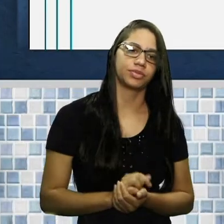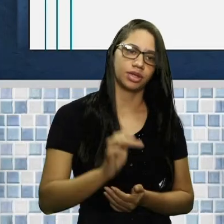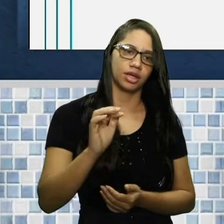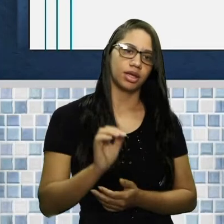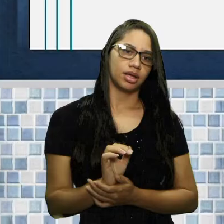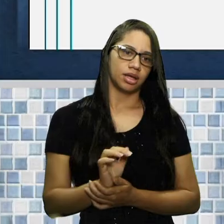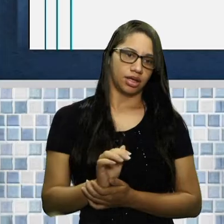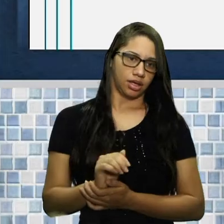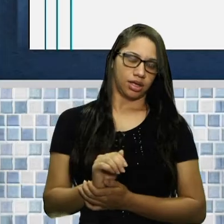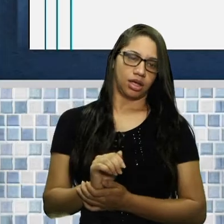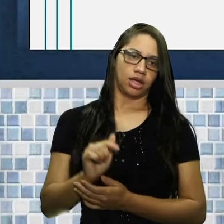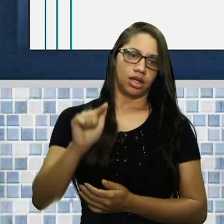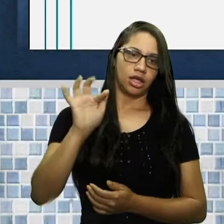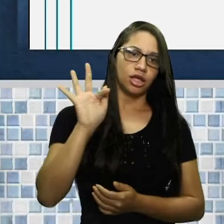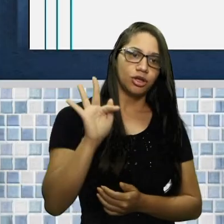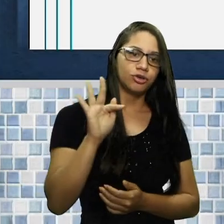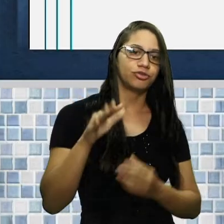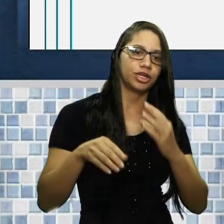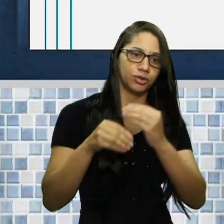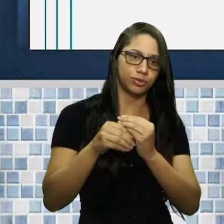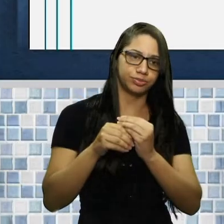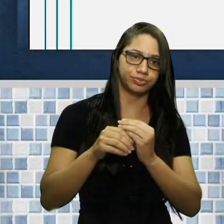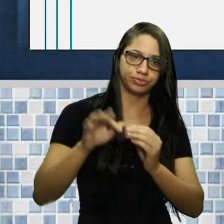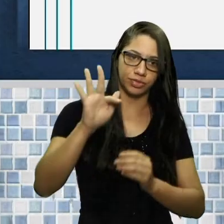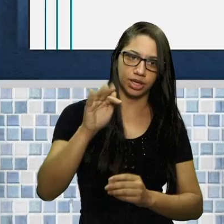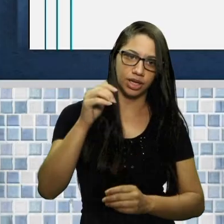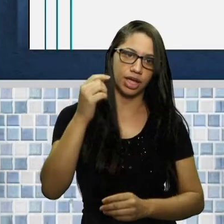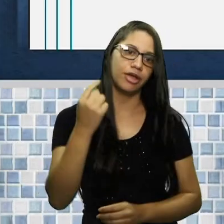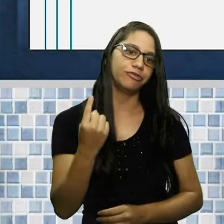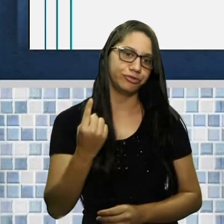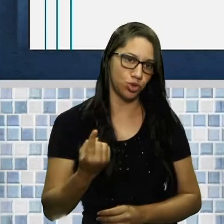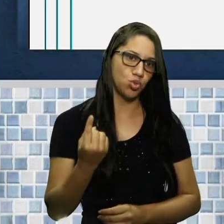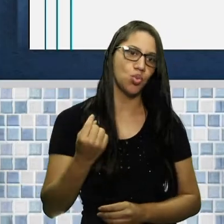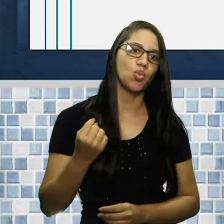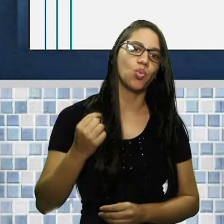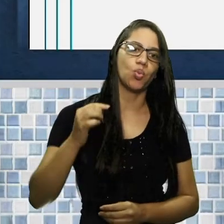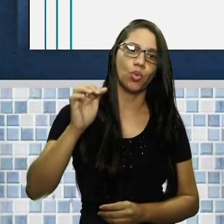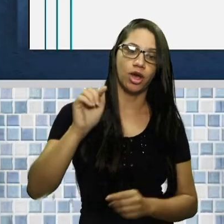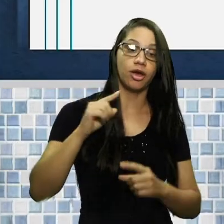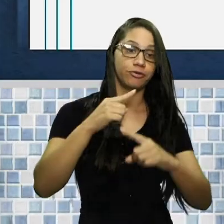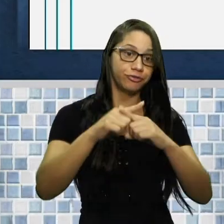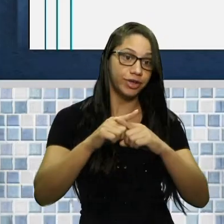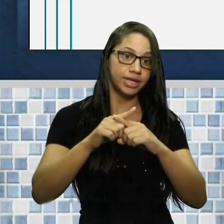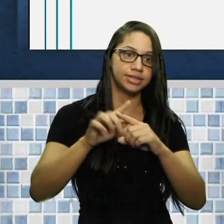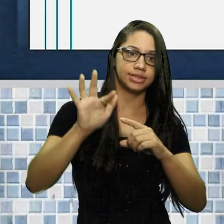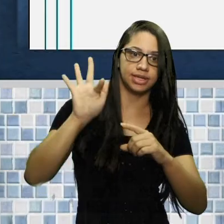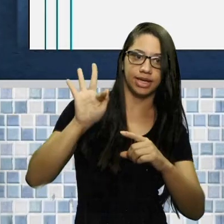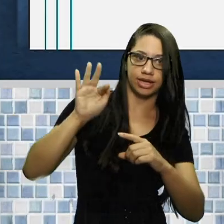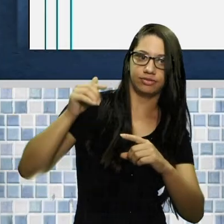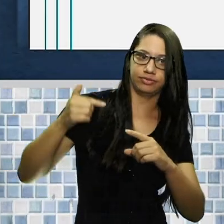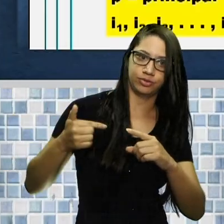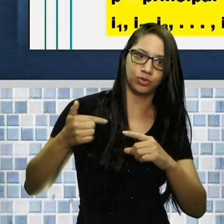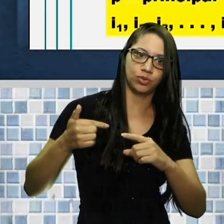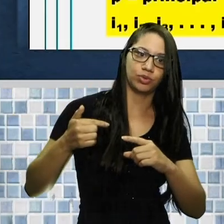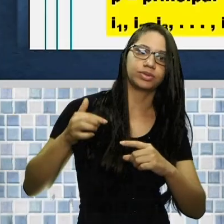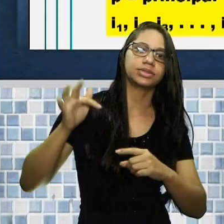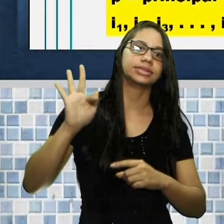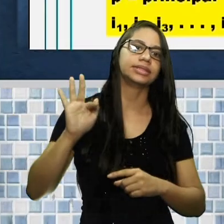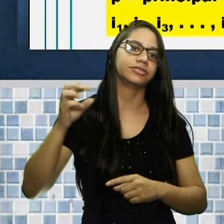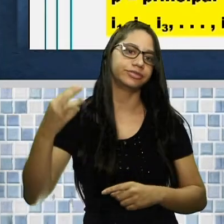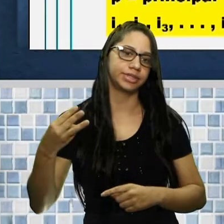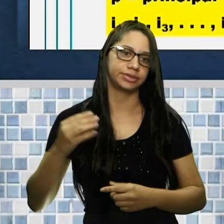valor acumulado. Vai ser igual a F1 vezes F2 vezes F3 vezes reticência. Temos